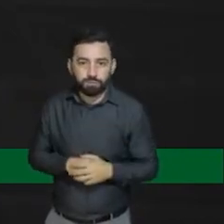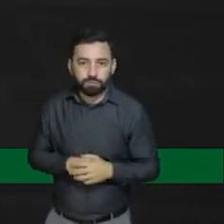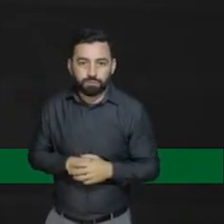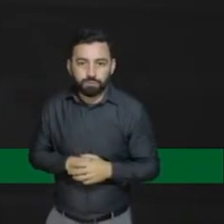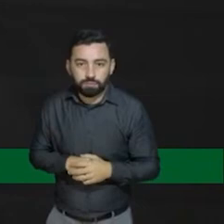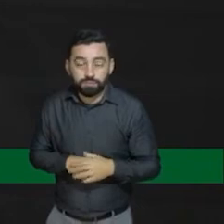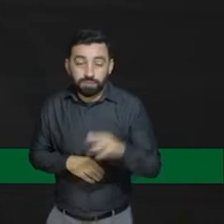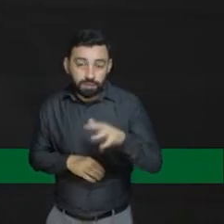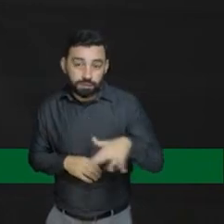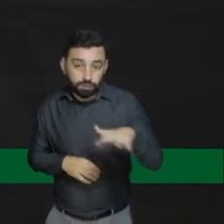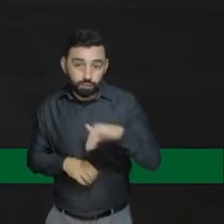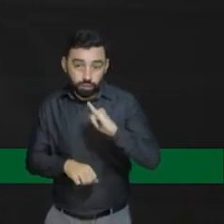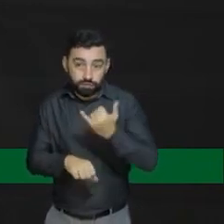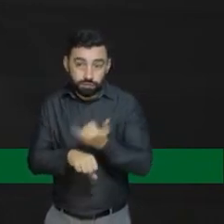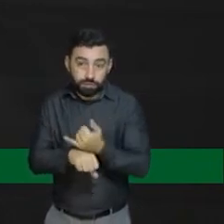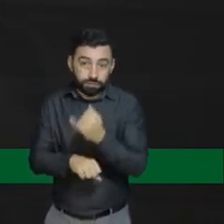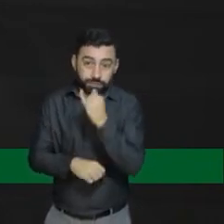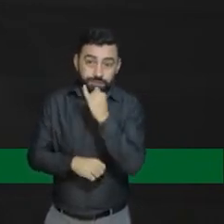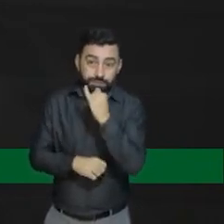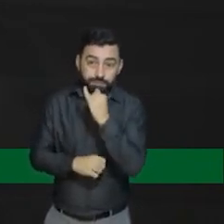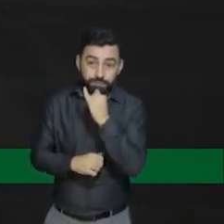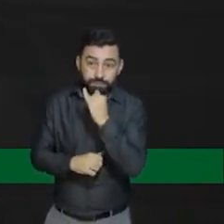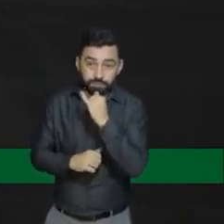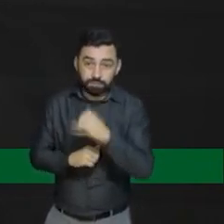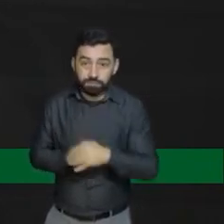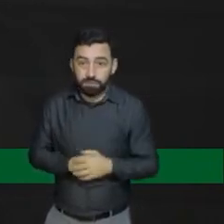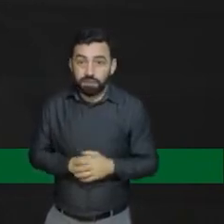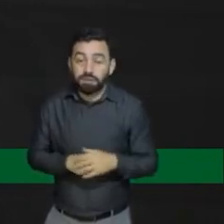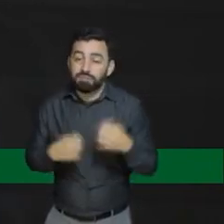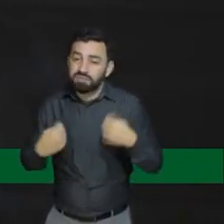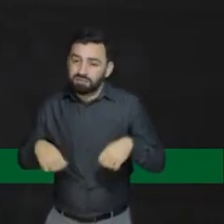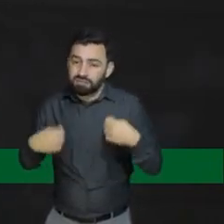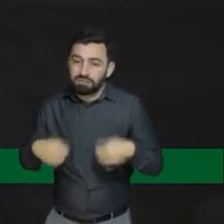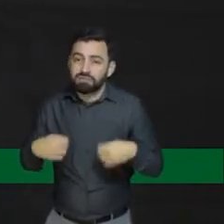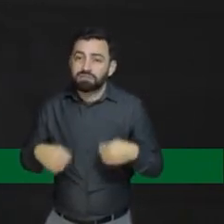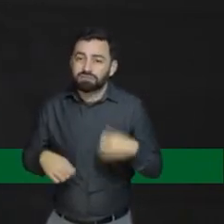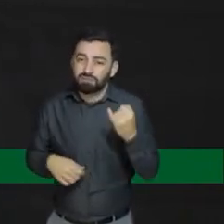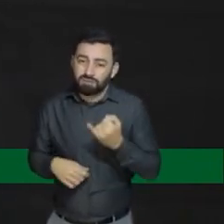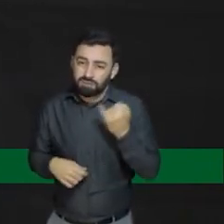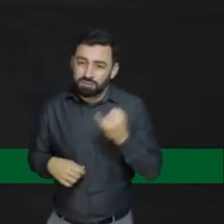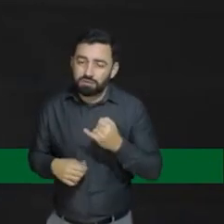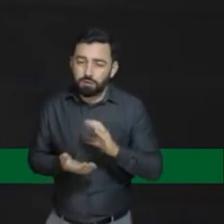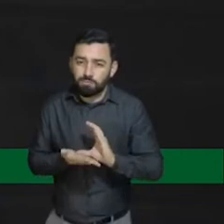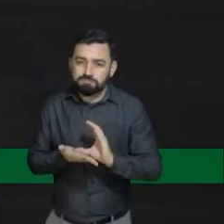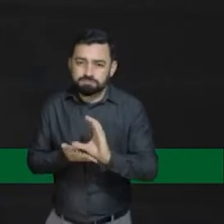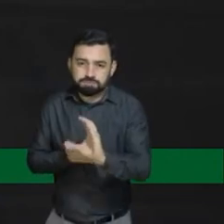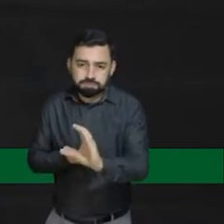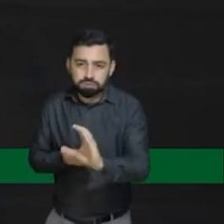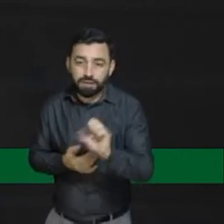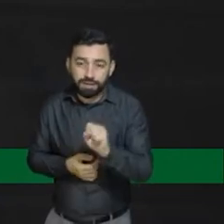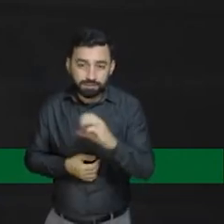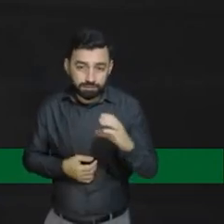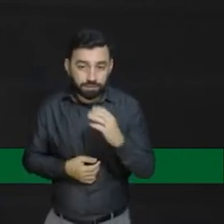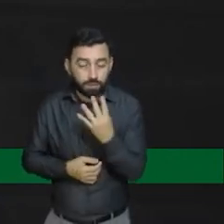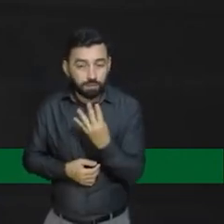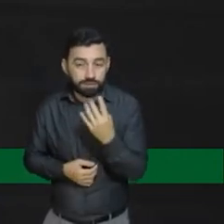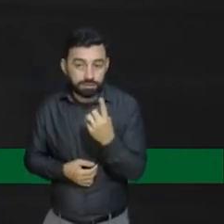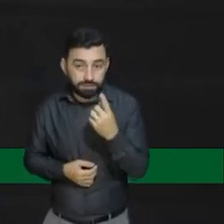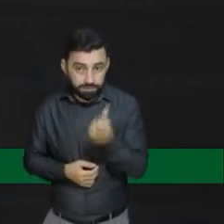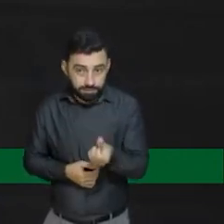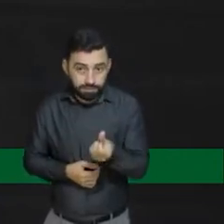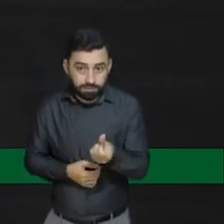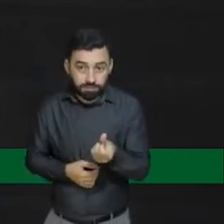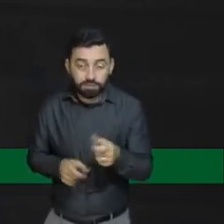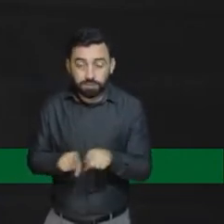Na região de Joinville, por exemplo, é vital que sejam realizados investimentos na SC-416,